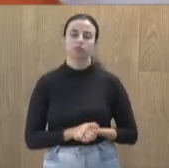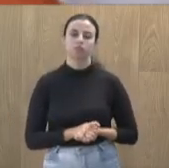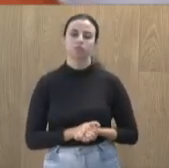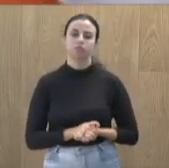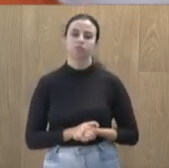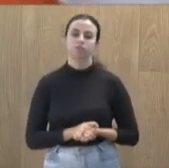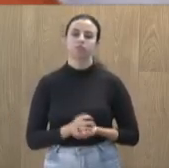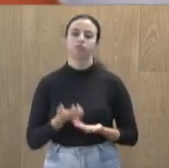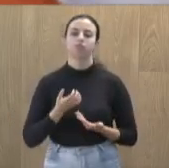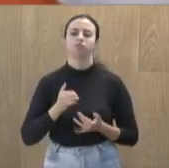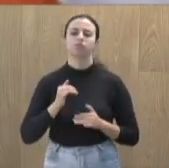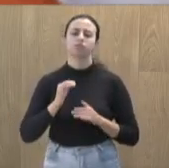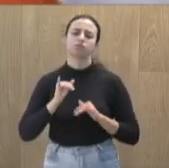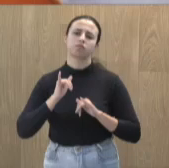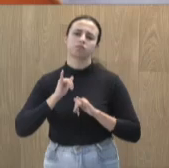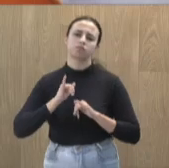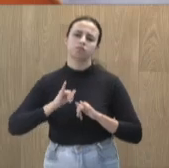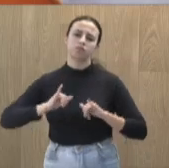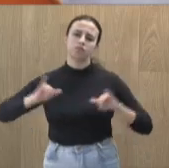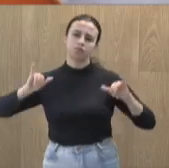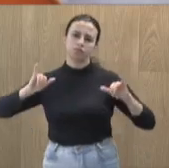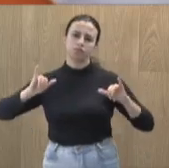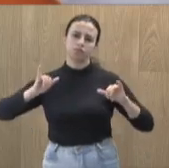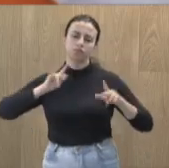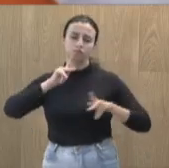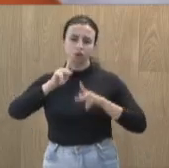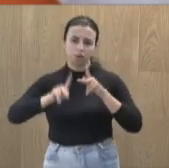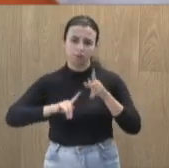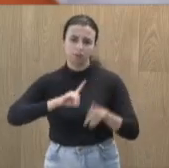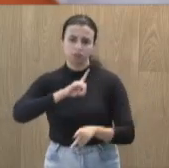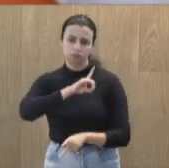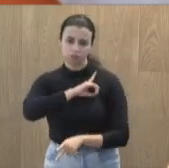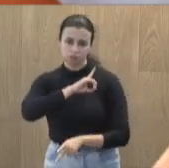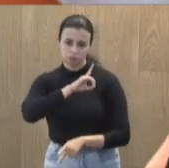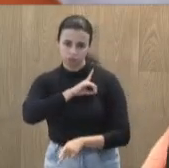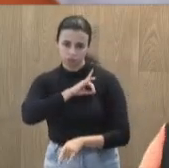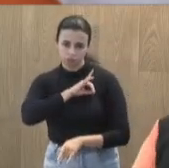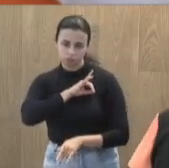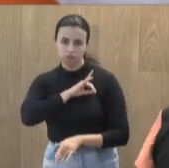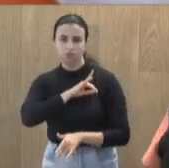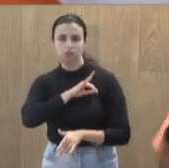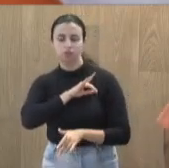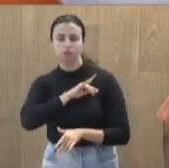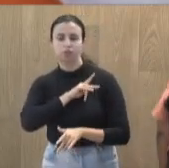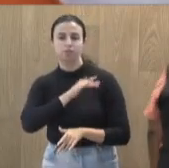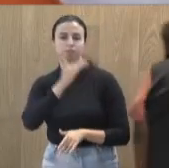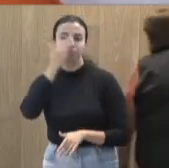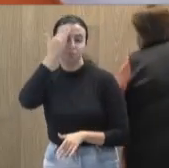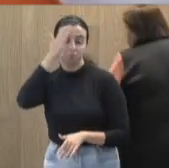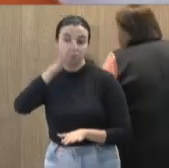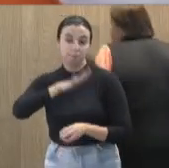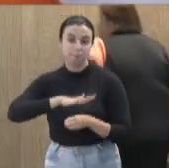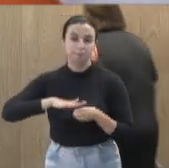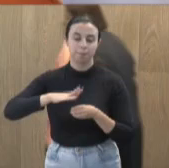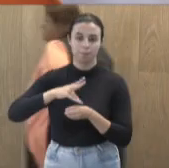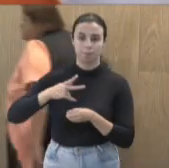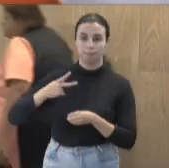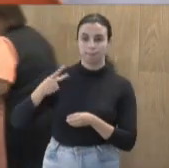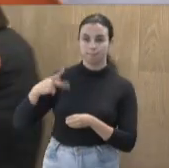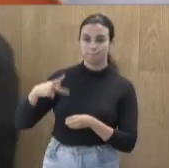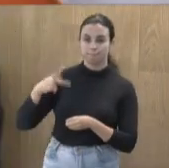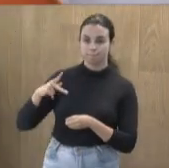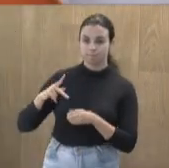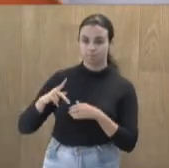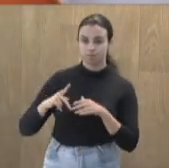Eu queria aqui comunicar ao pessoal de Divinópolis, ao pessoal, principalmente da Esplanada, que a feira